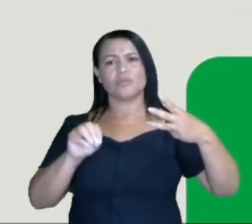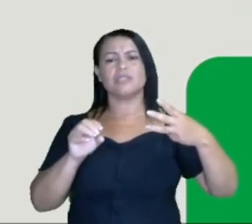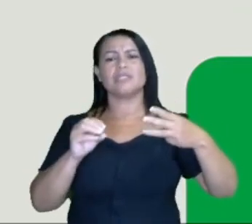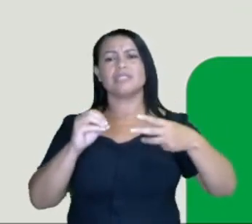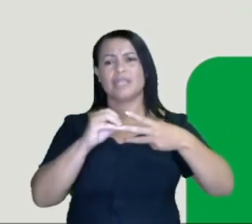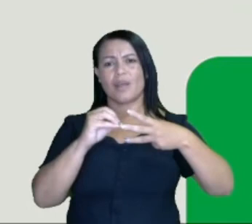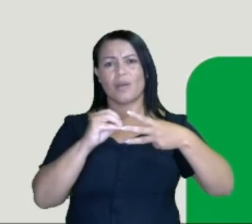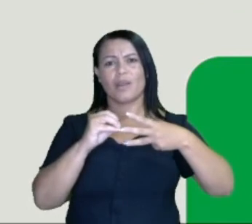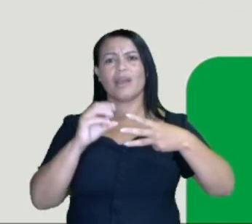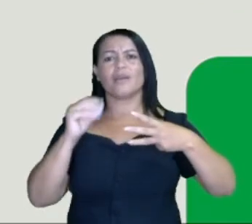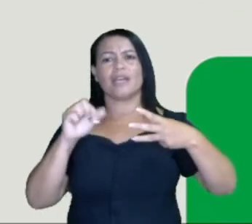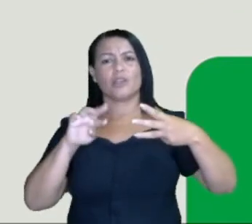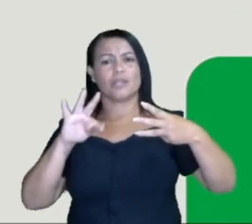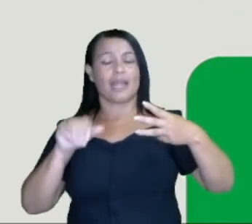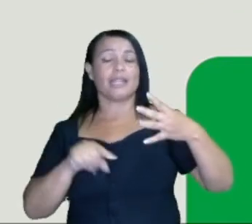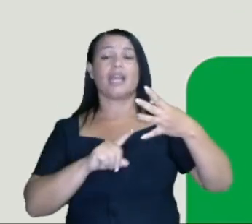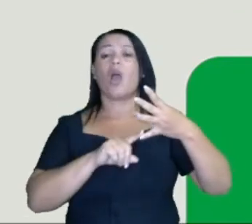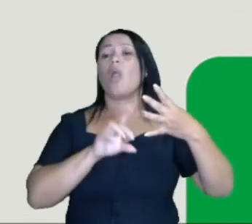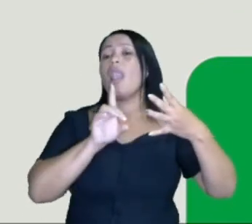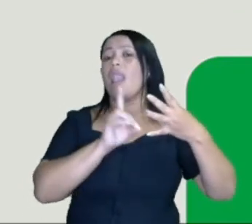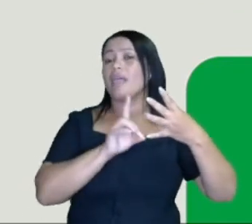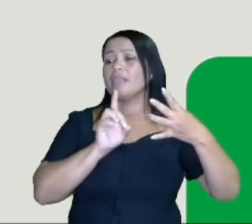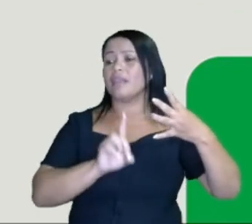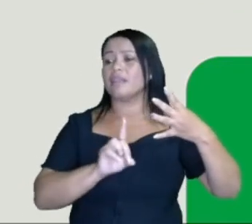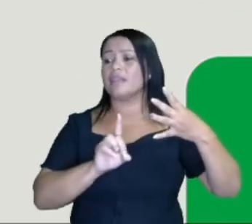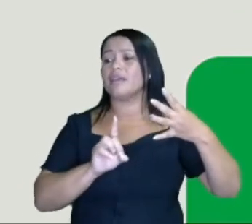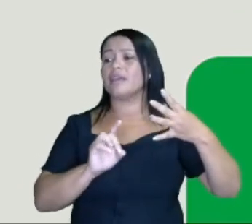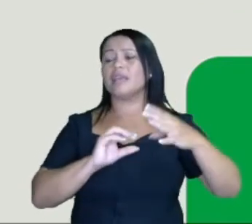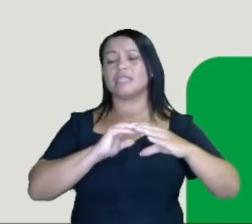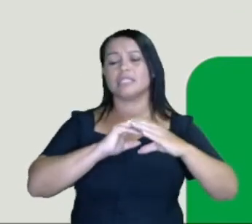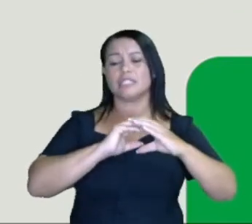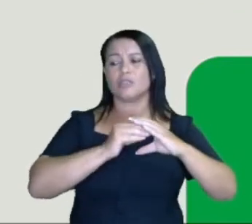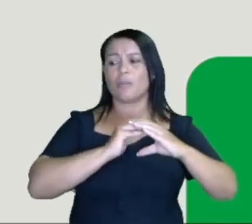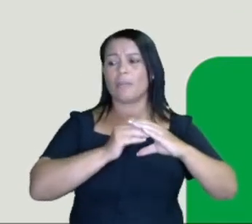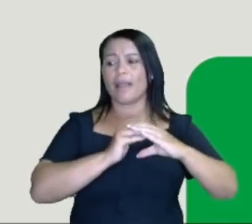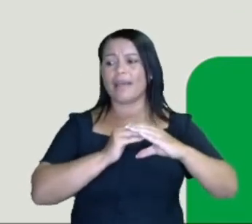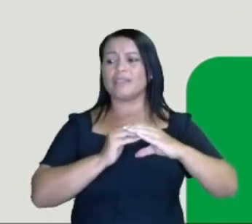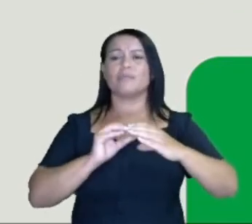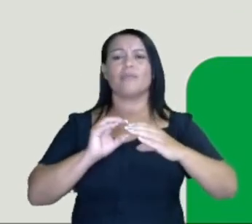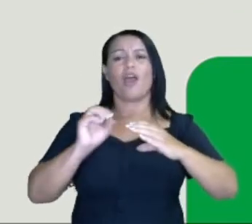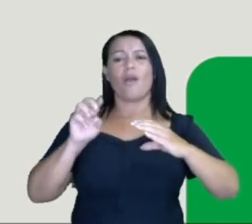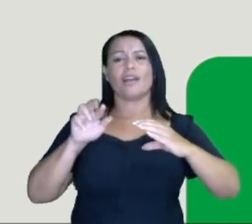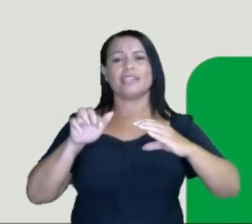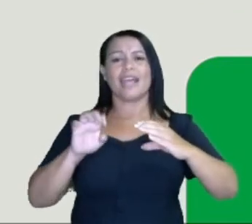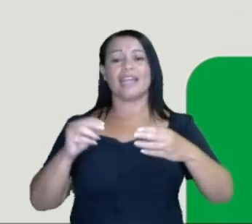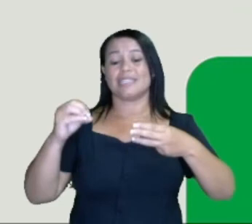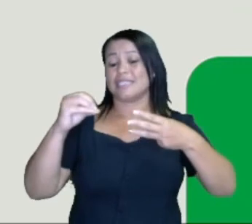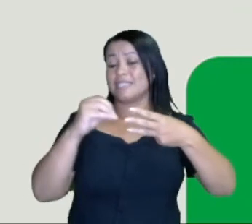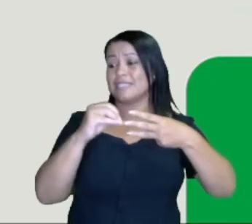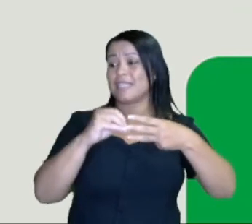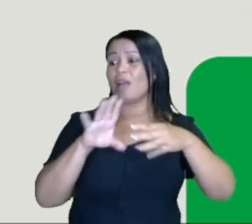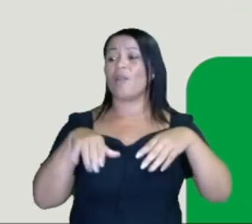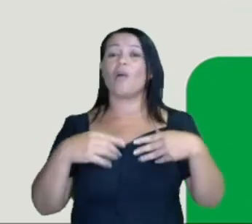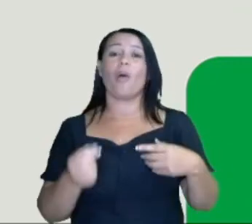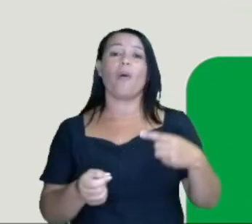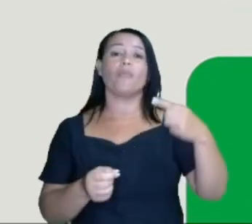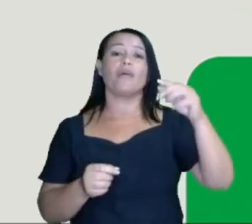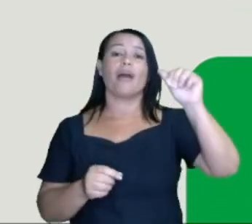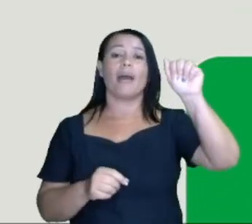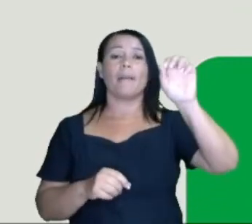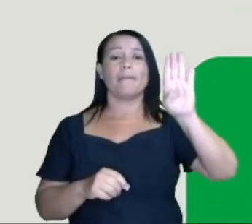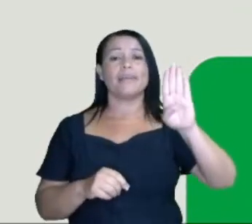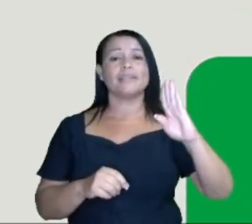D, citoplasma, organelas e célula. Vamos lá, vou ler só mais uma